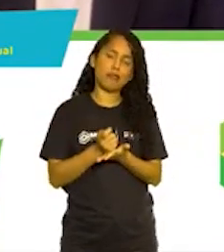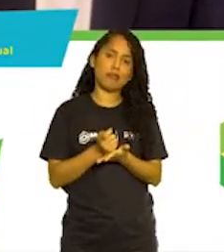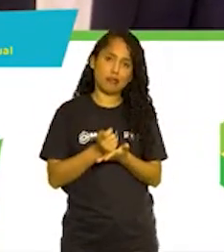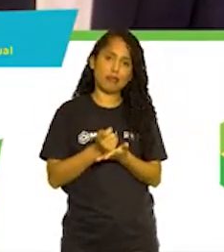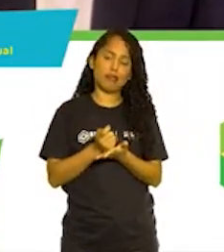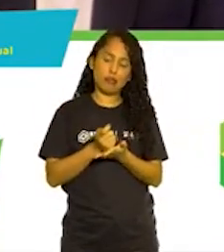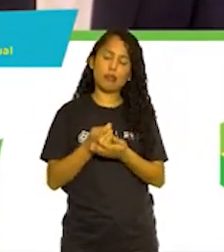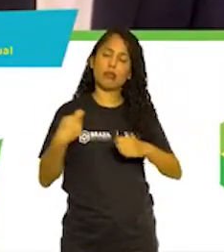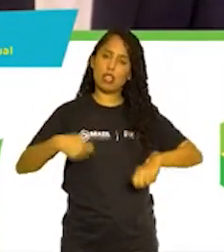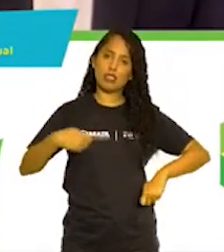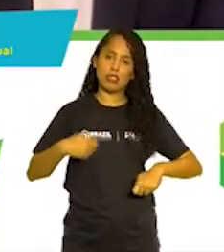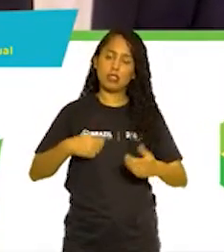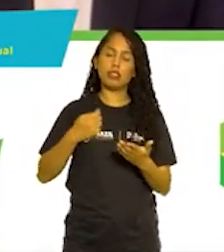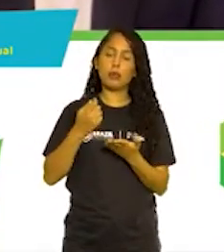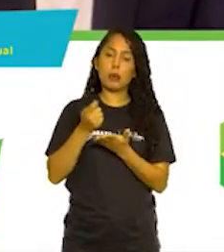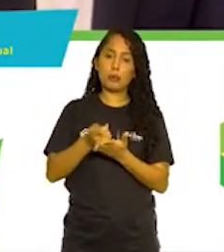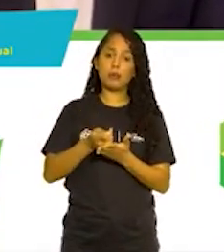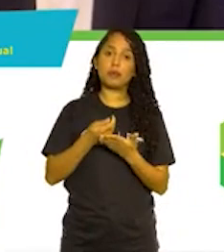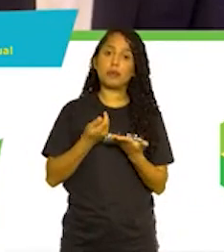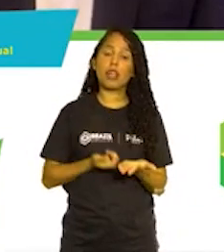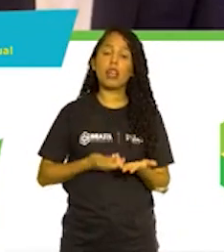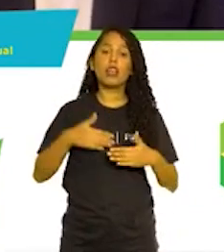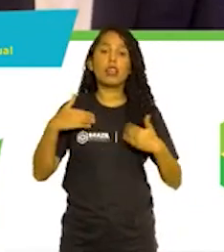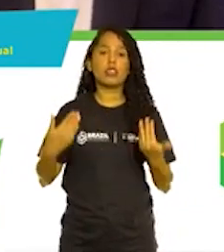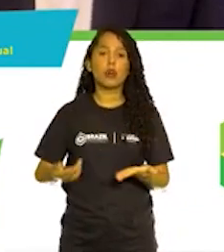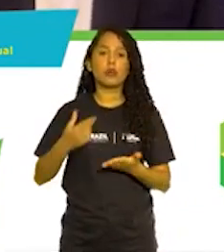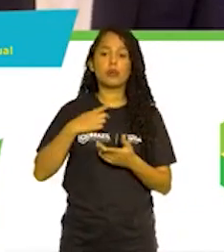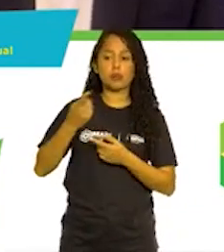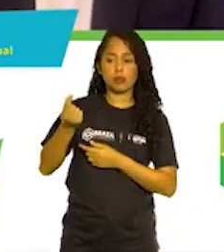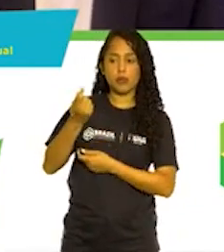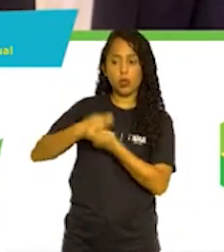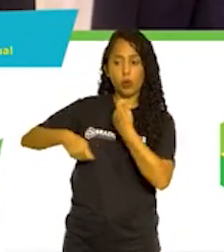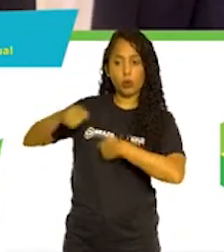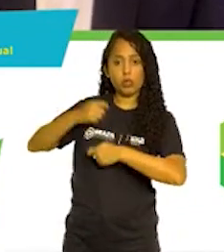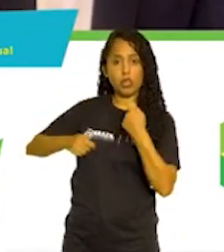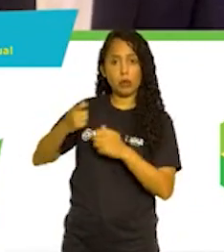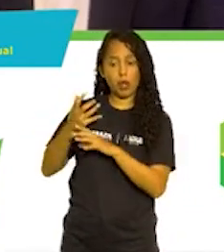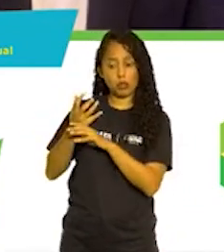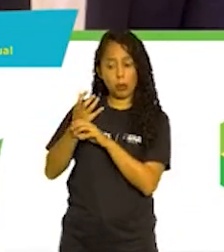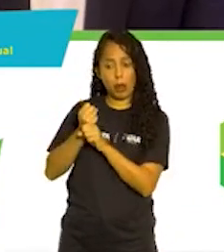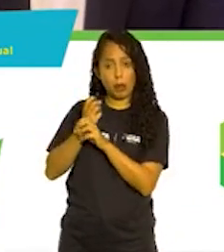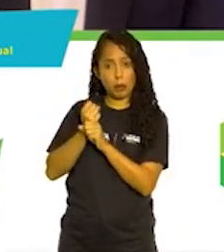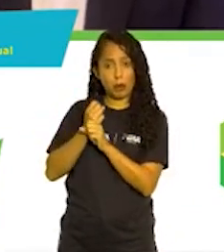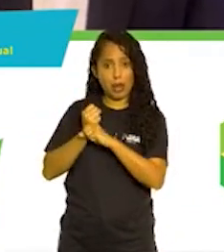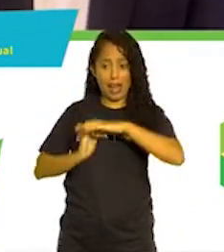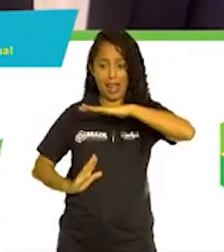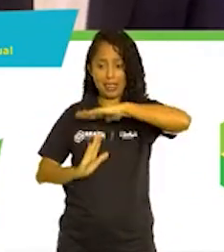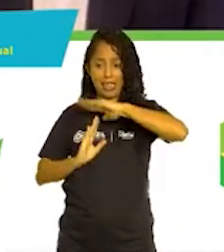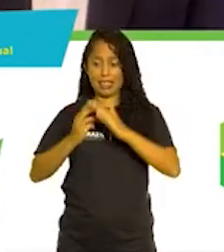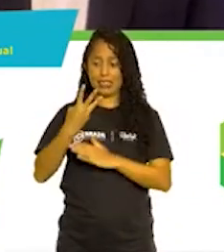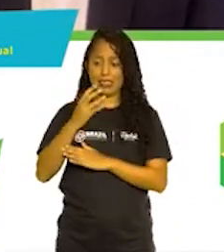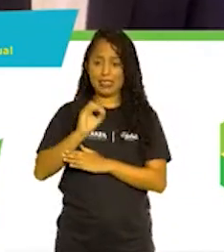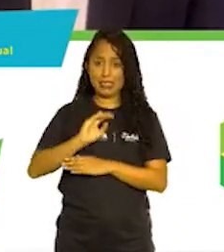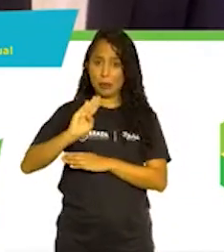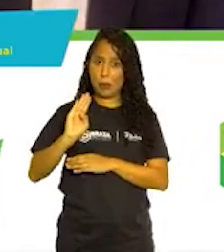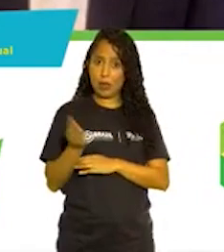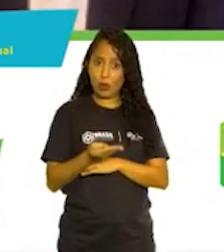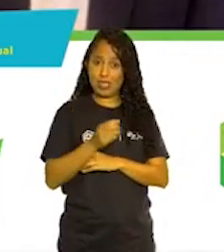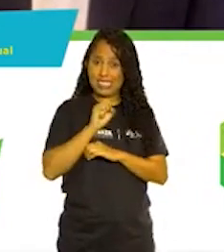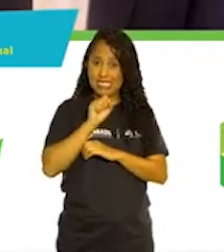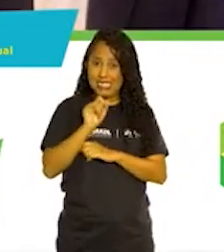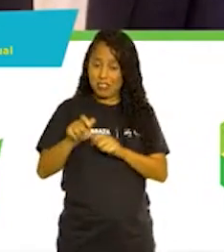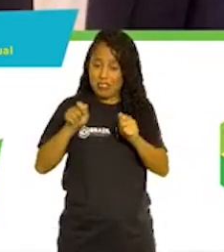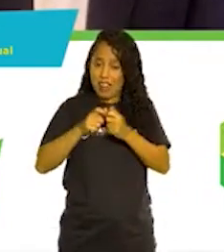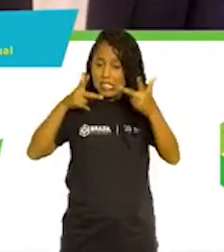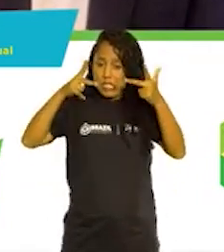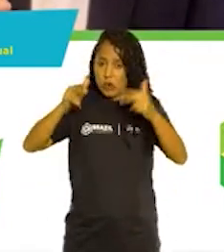o orçamento que foi aprovado tem o seguinte problema. Se ele foi executado da forma que saiu do Congresso, com